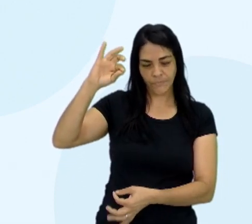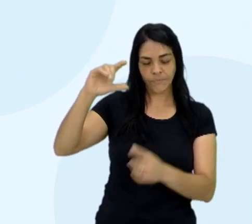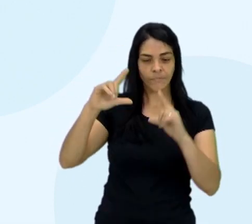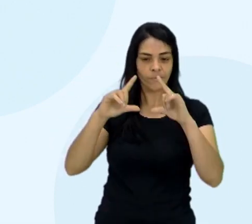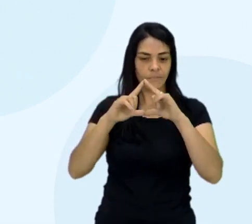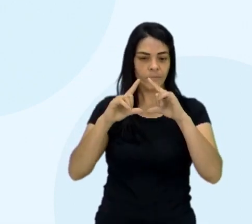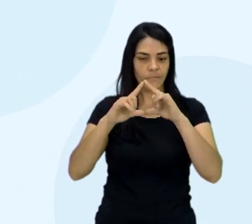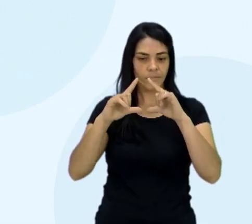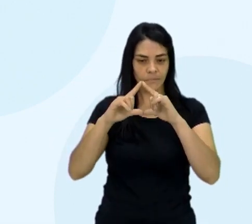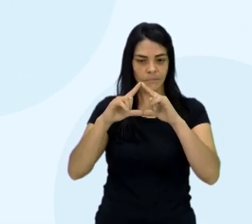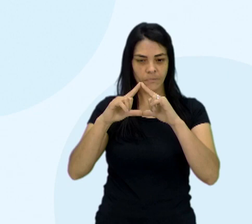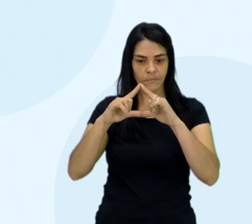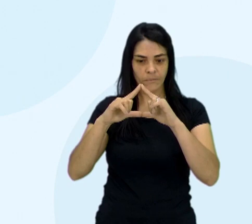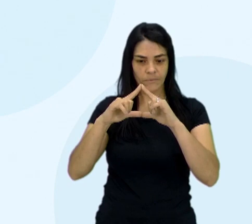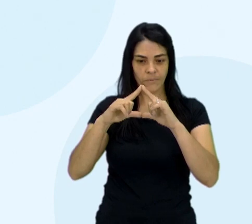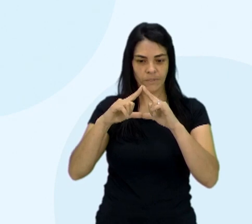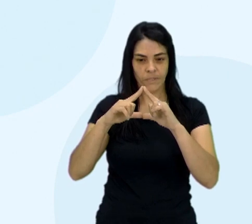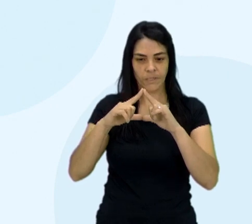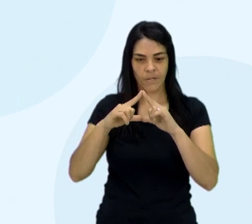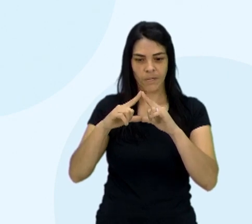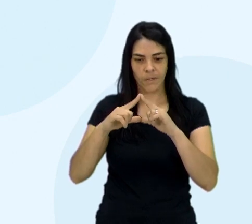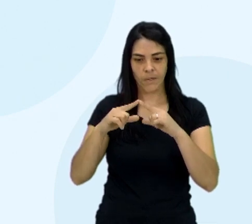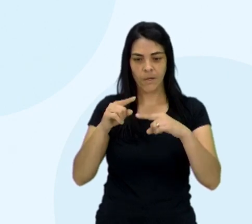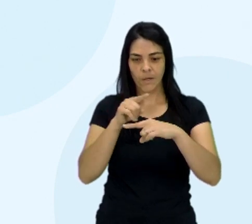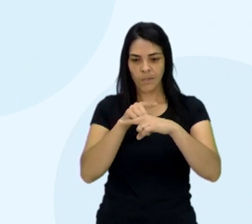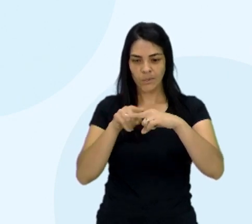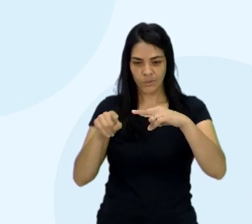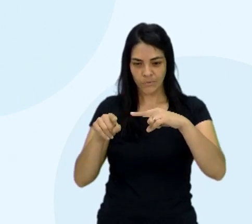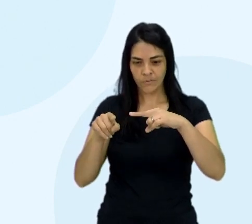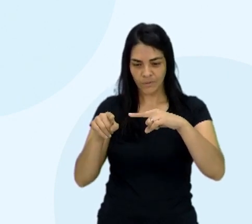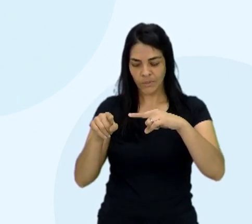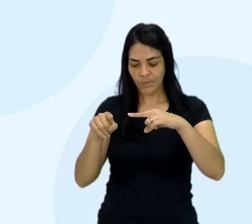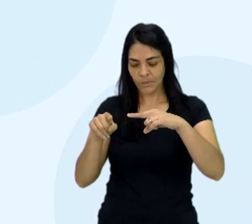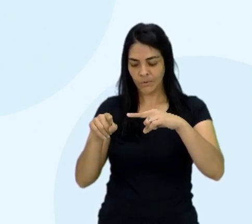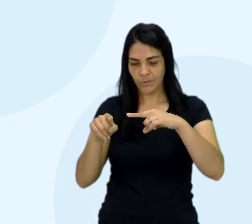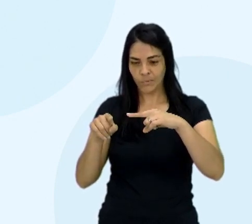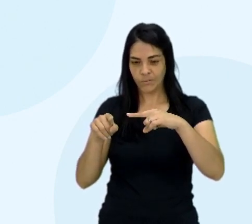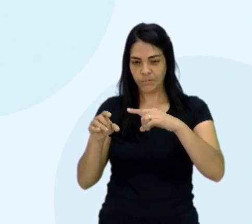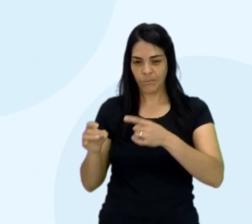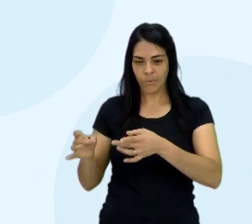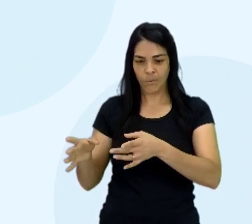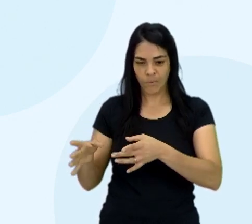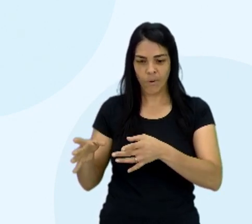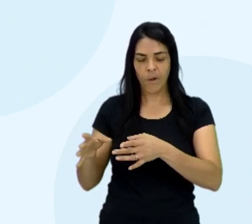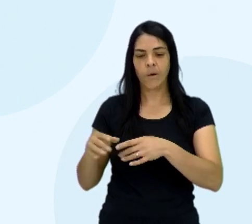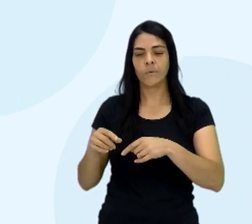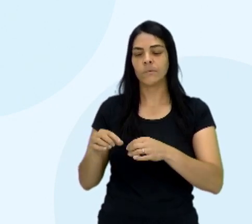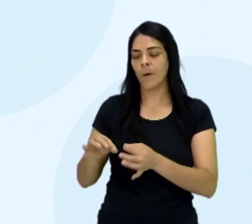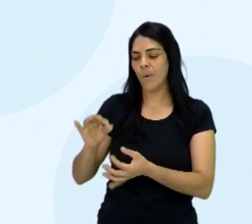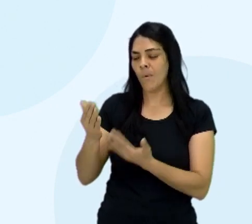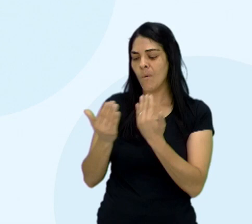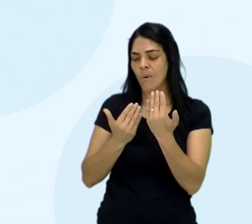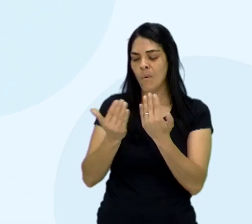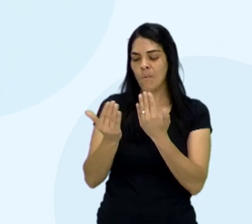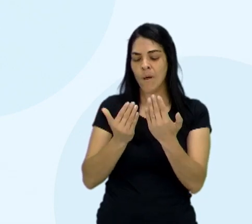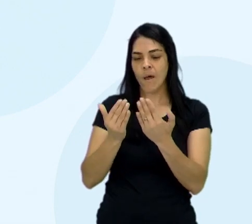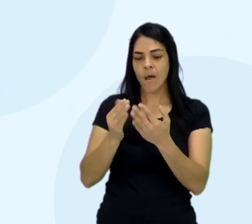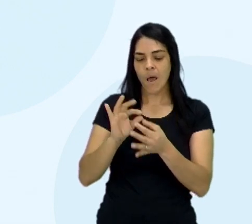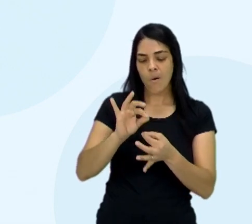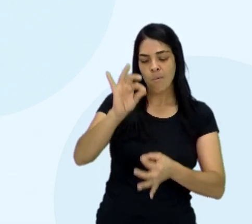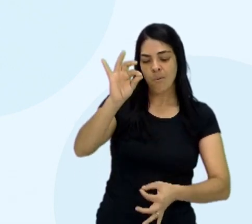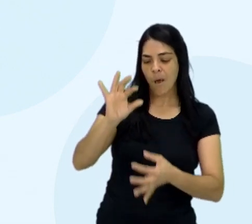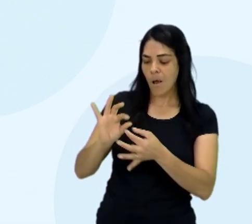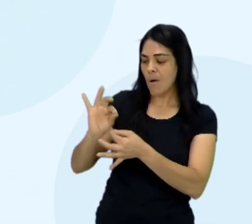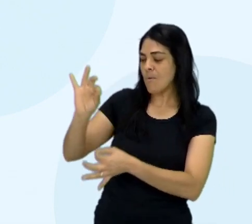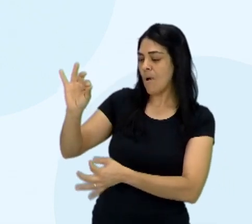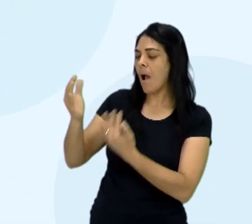pirâmide, dividido pela sombrona que ela projetou. Então, a gente pode comparar aí tamanhos, é isso que ele está dizendo. E aqui a